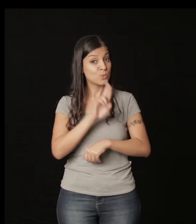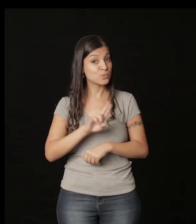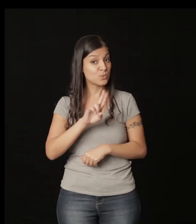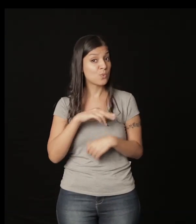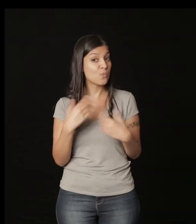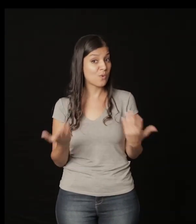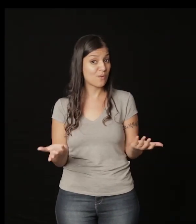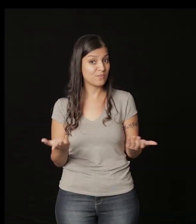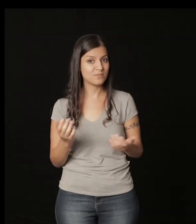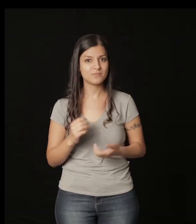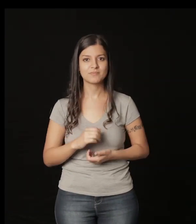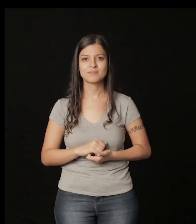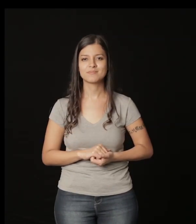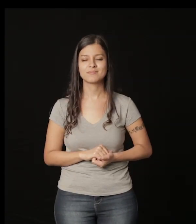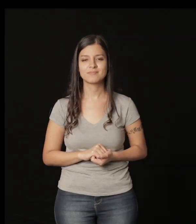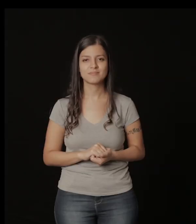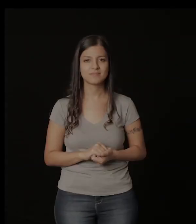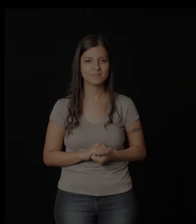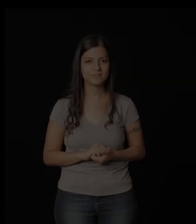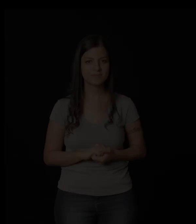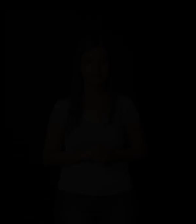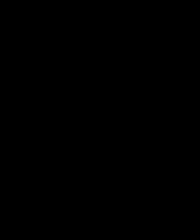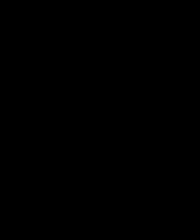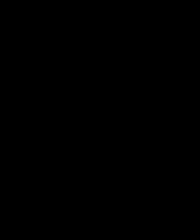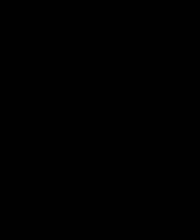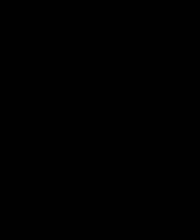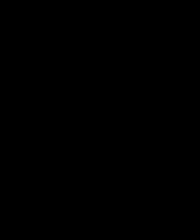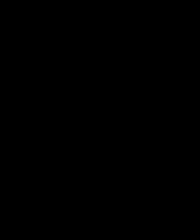essa estratégia foi usada?